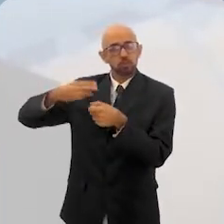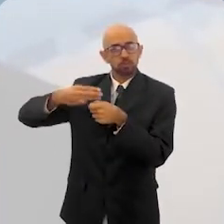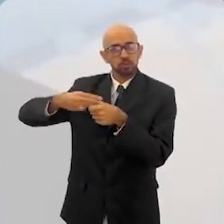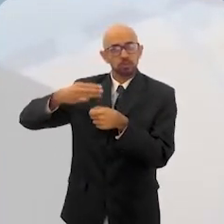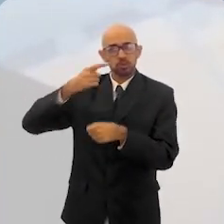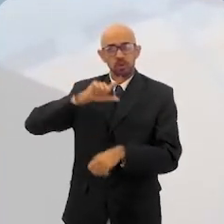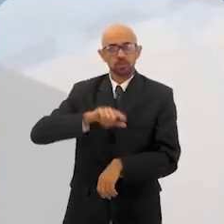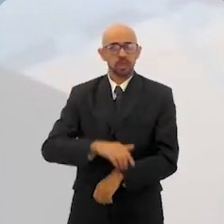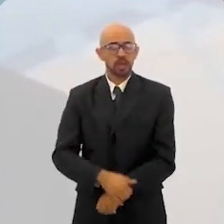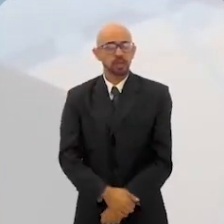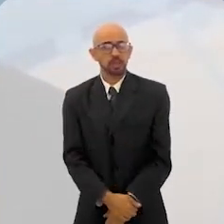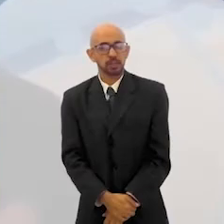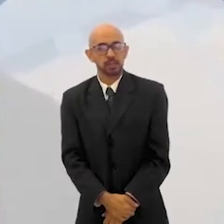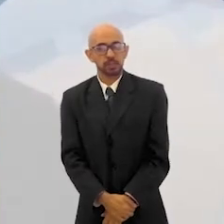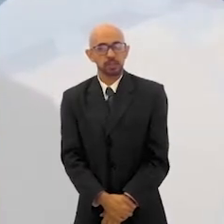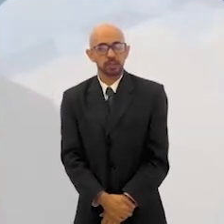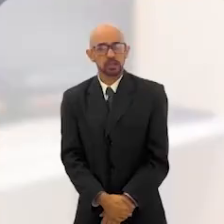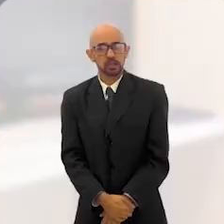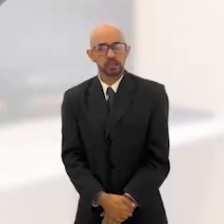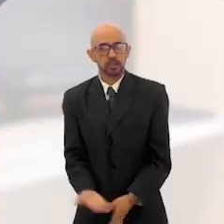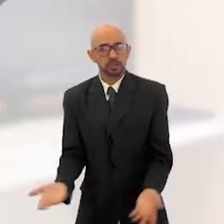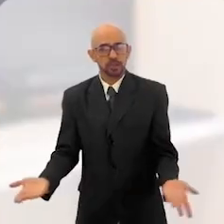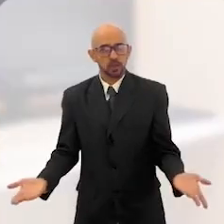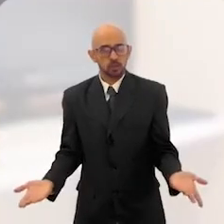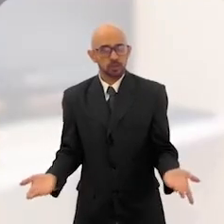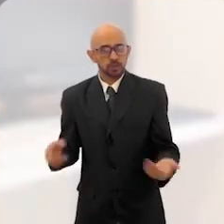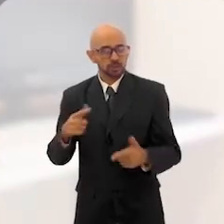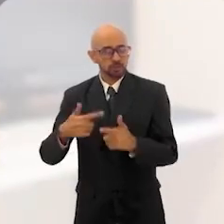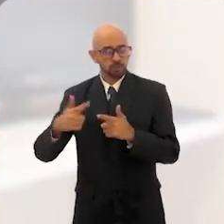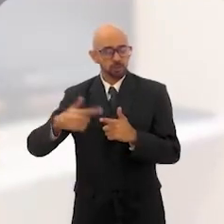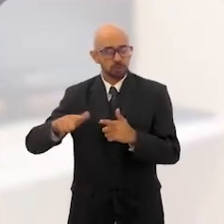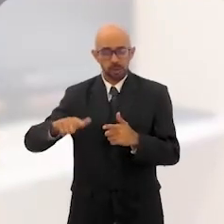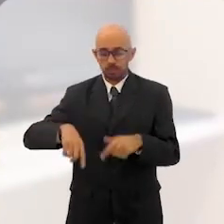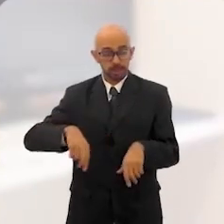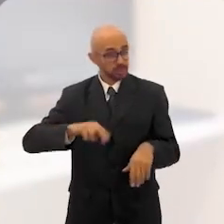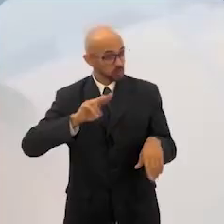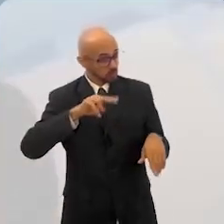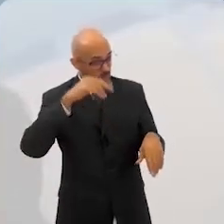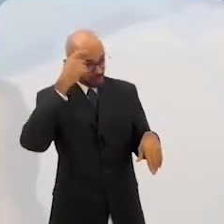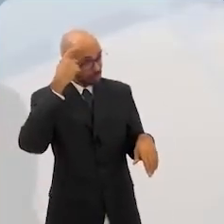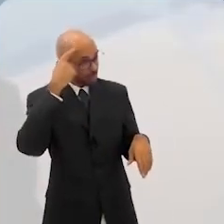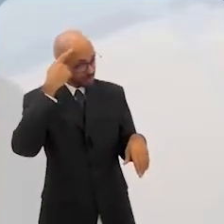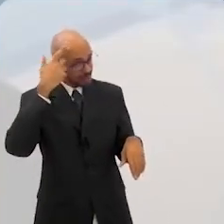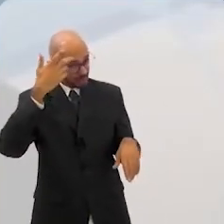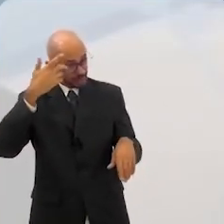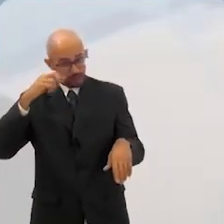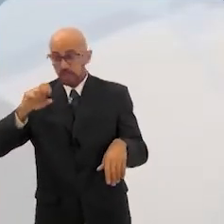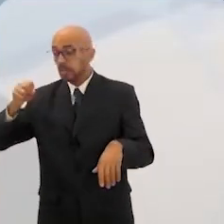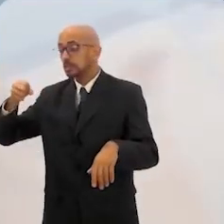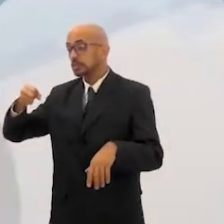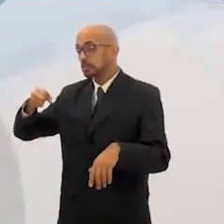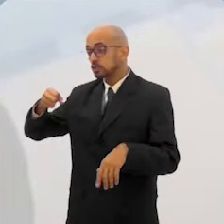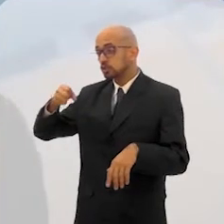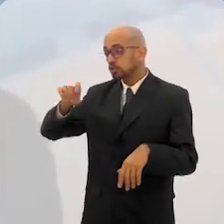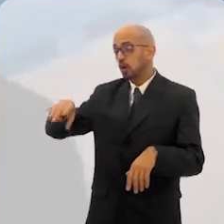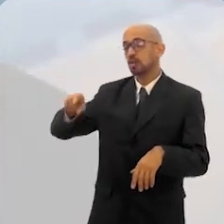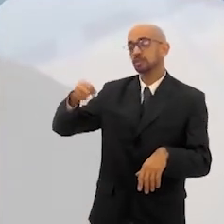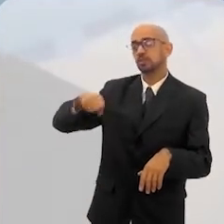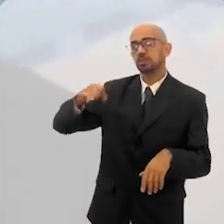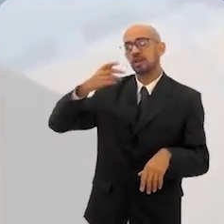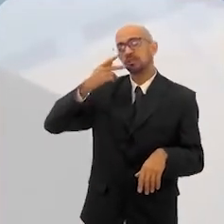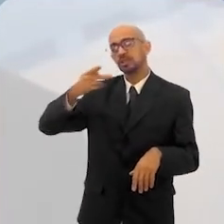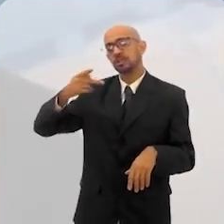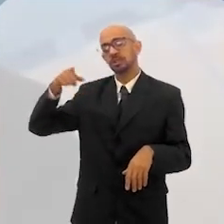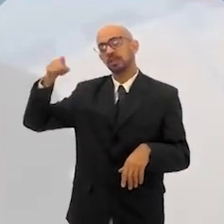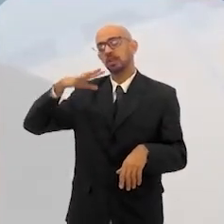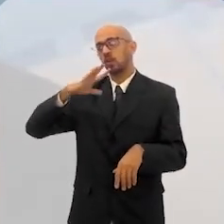um passe livre intermunicipal. Então, essa Nossa, realidade cada problema que a gente nem imagina. você só vive se você conhece com o estudante, você está É. lá com o estudante. Então,